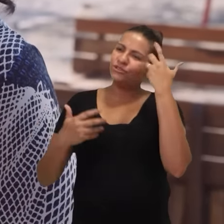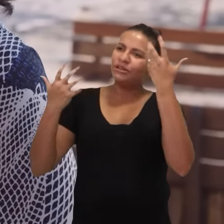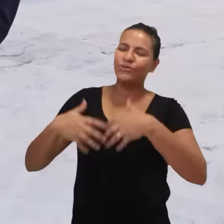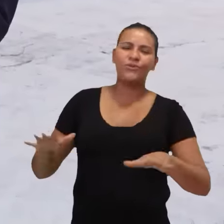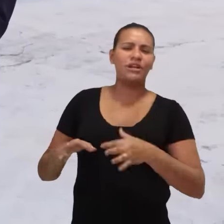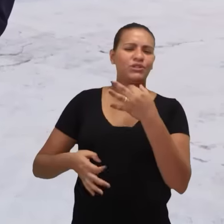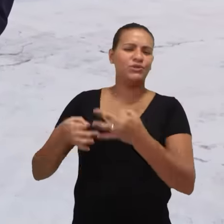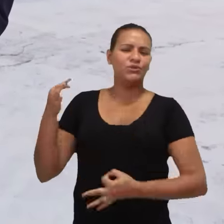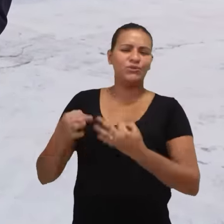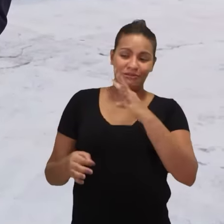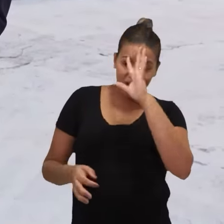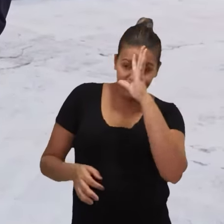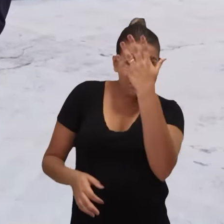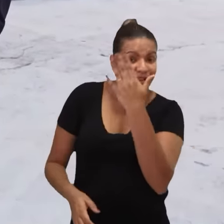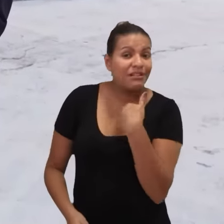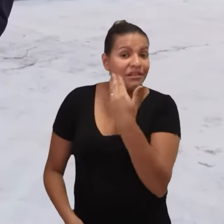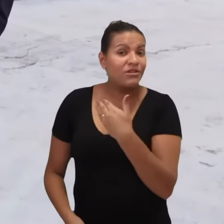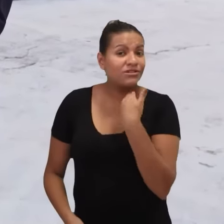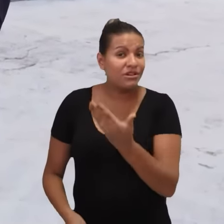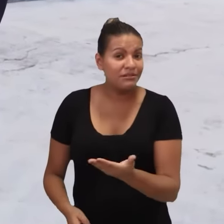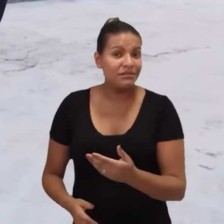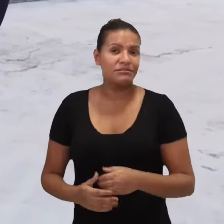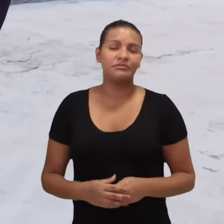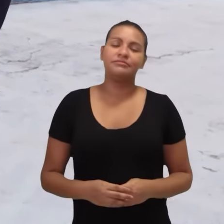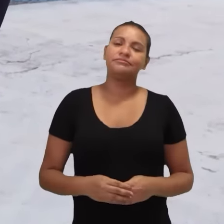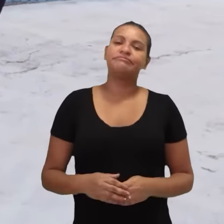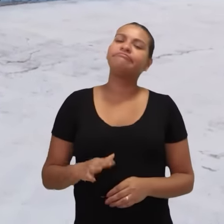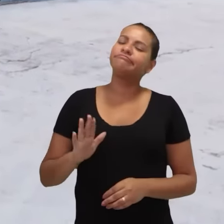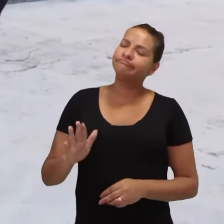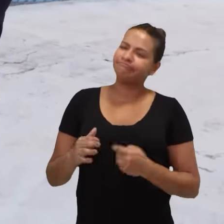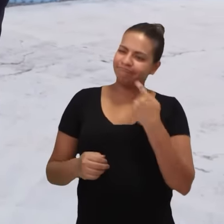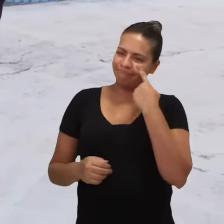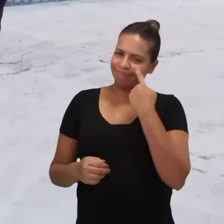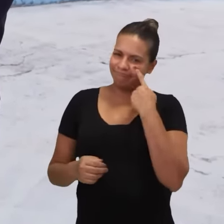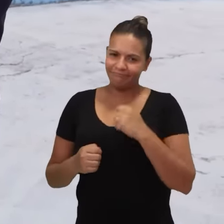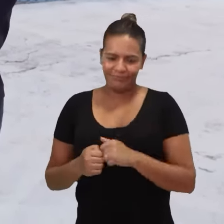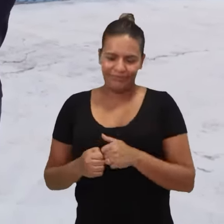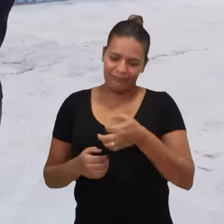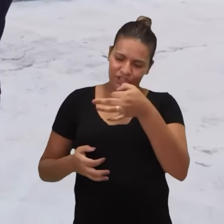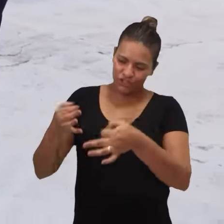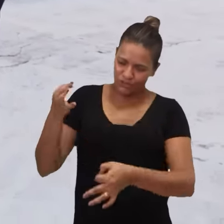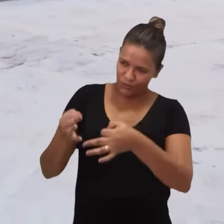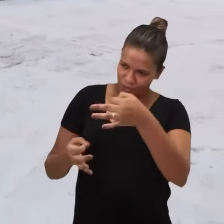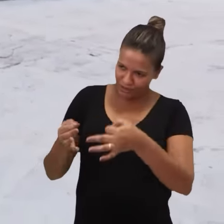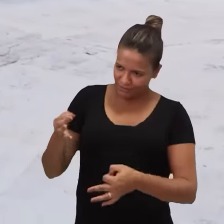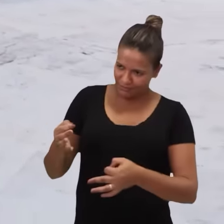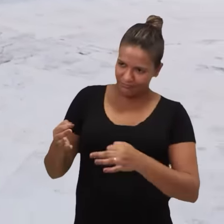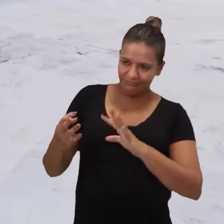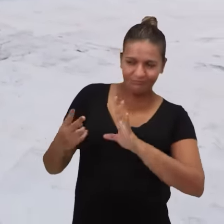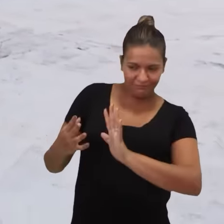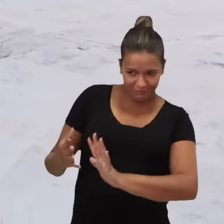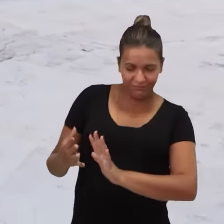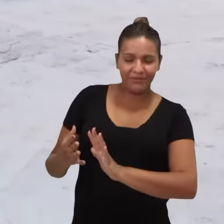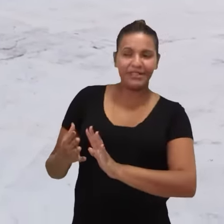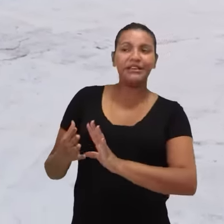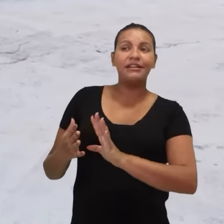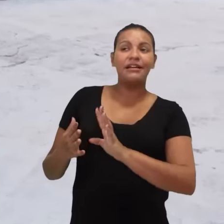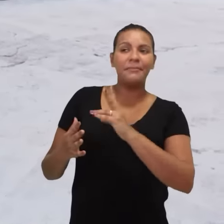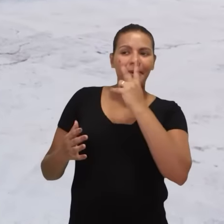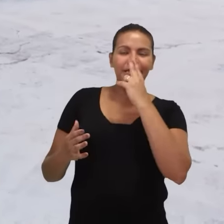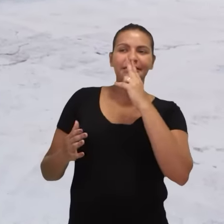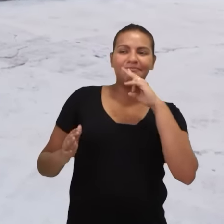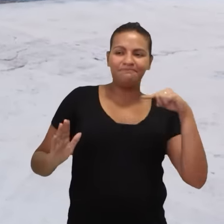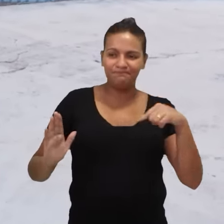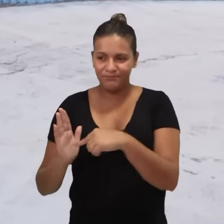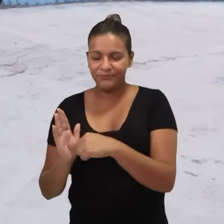resolve. Judicializar e efetivar a justiça, né? São duas coisas completamente diferentes, né?